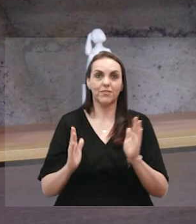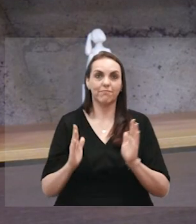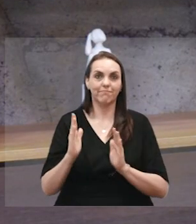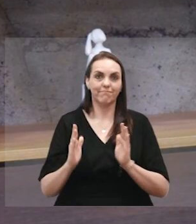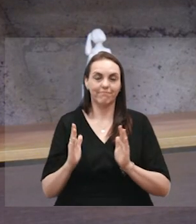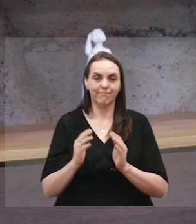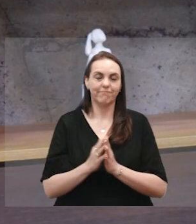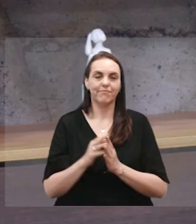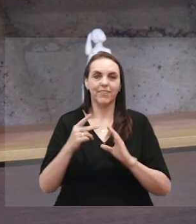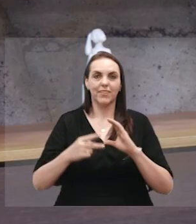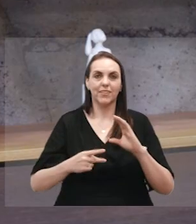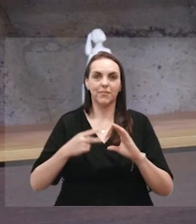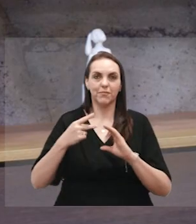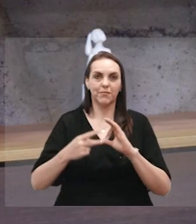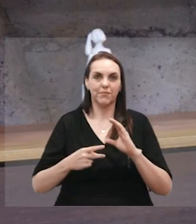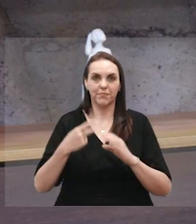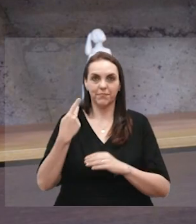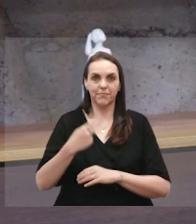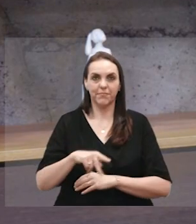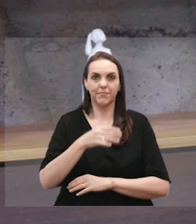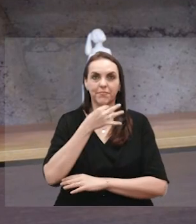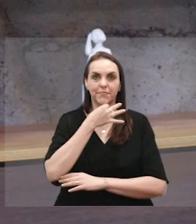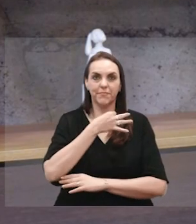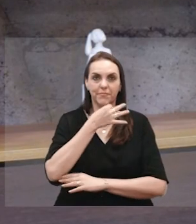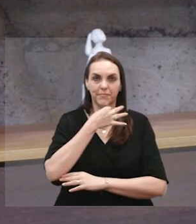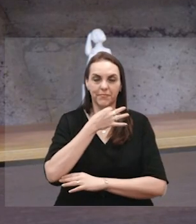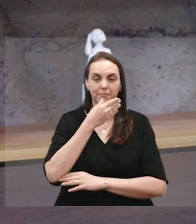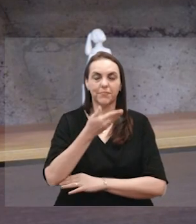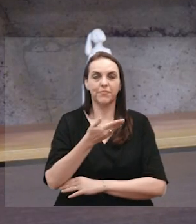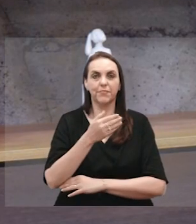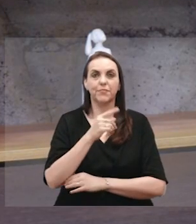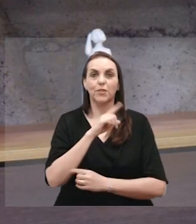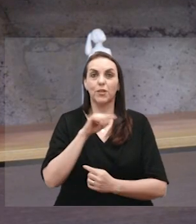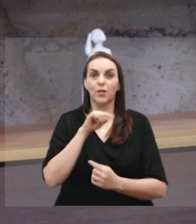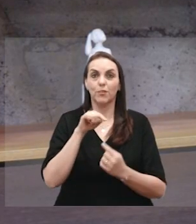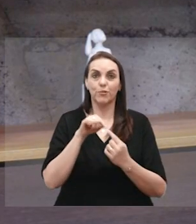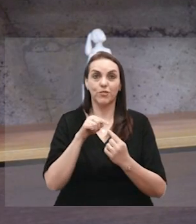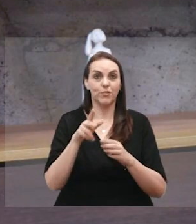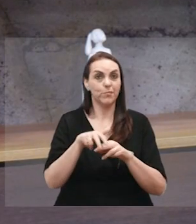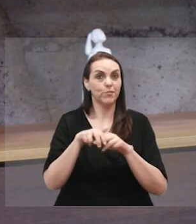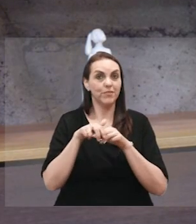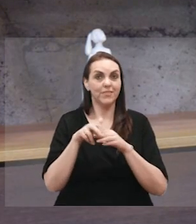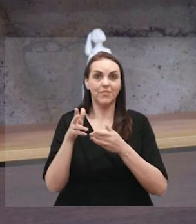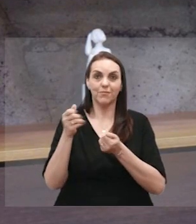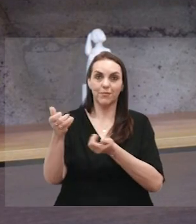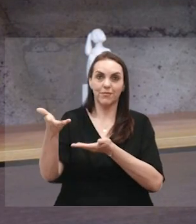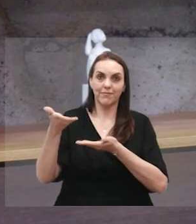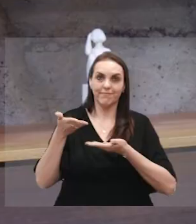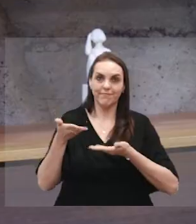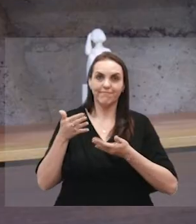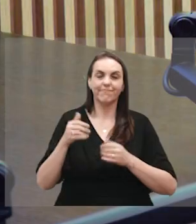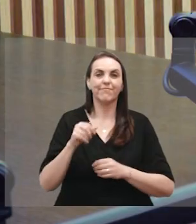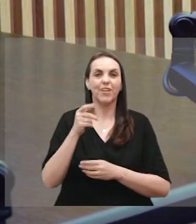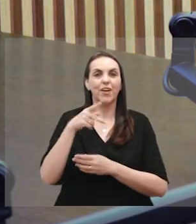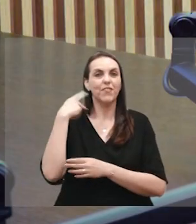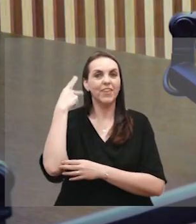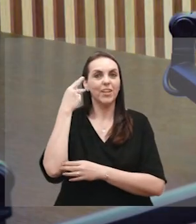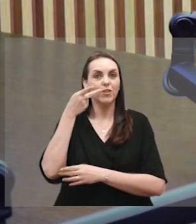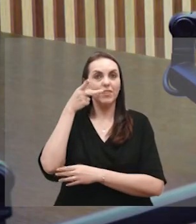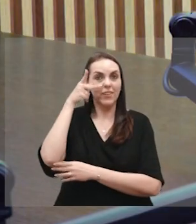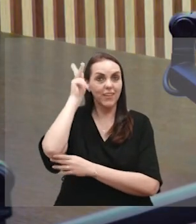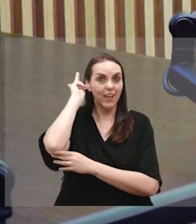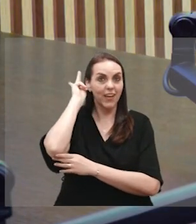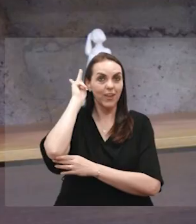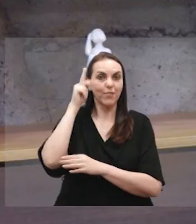19ª legislatura da Câmara Municipal de Caxias do Sul. E a propósito disso, recebemos hoje o vereador Iago Morandi,